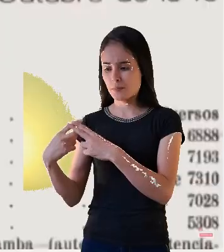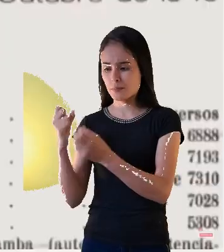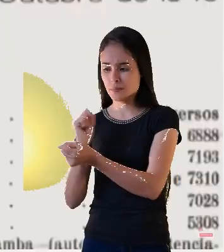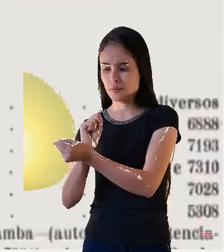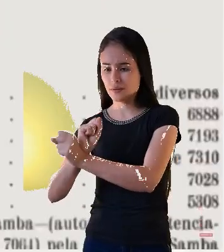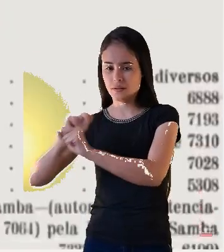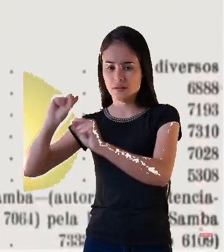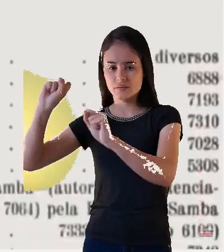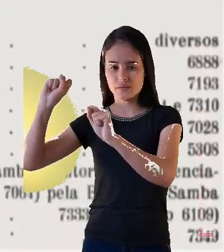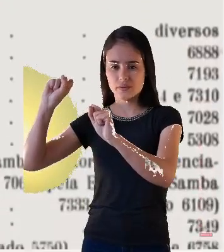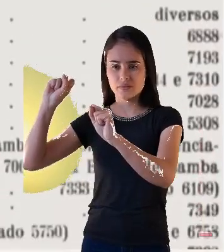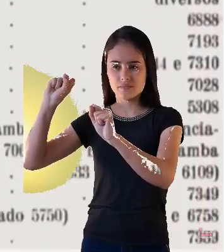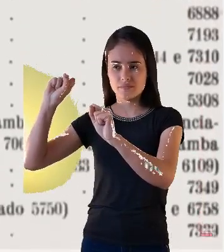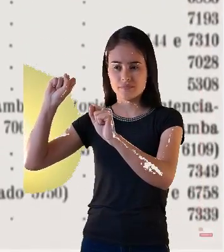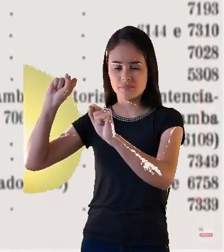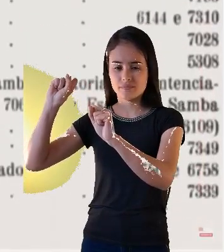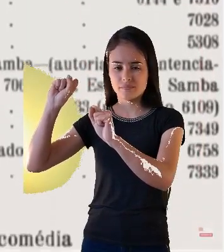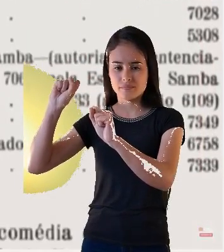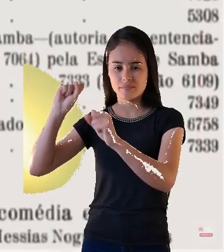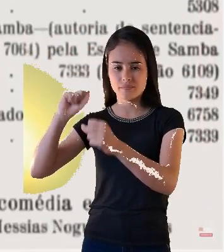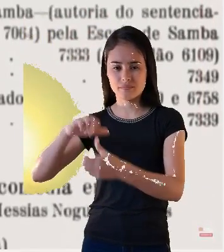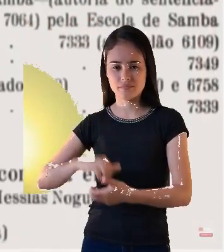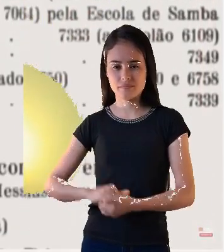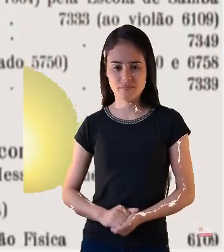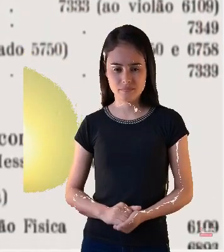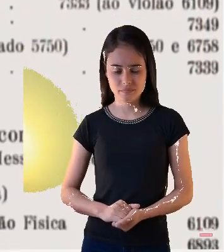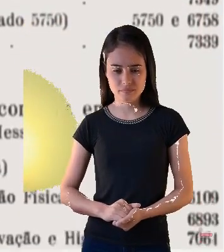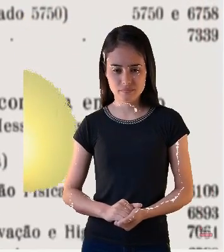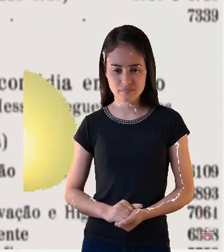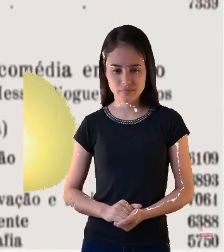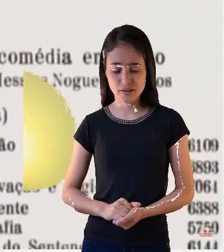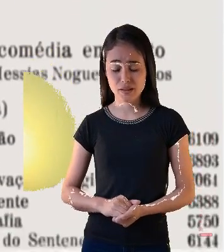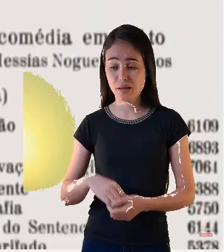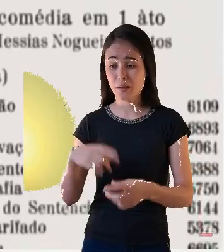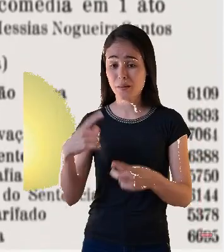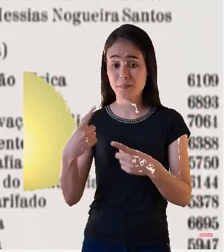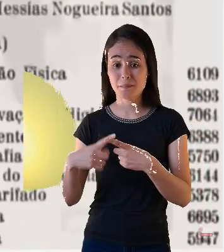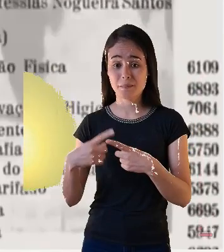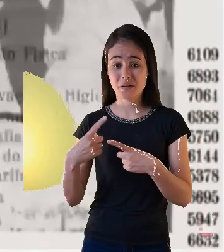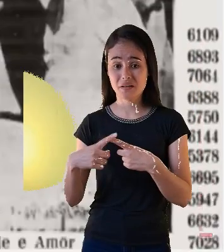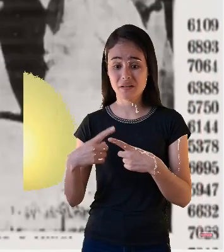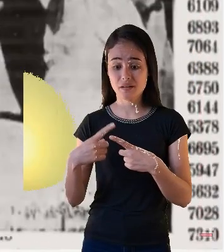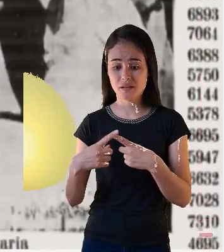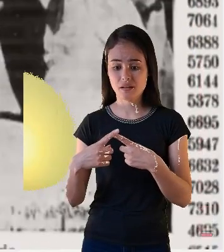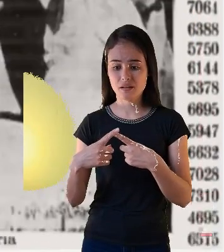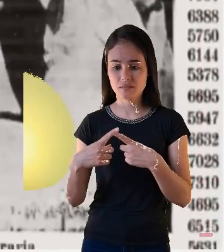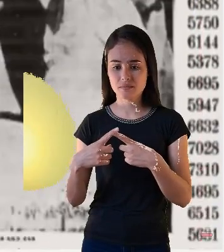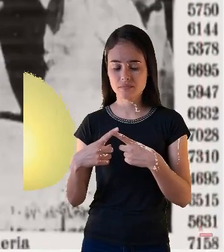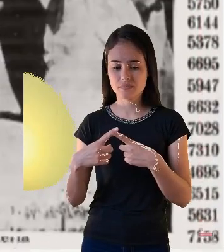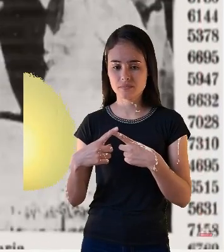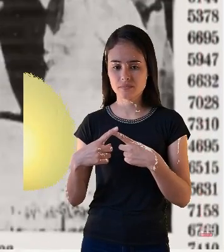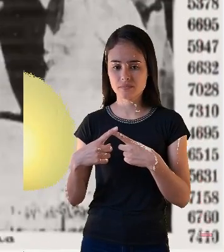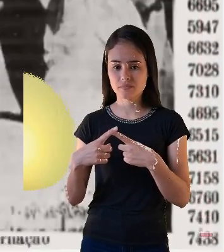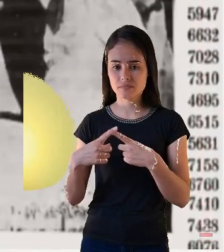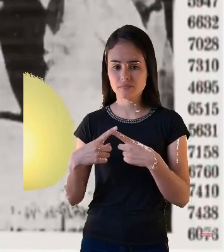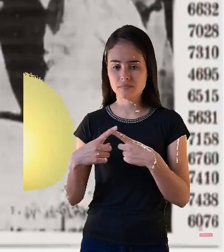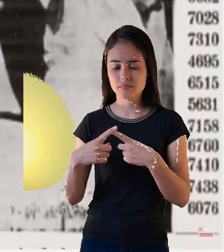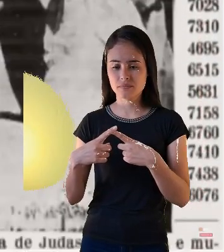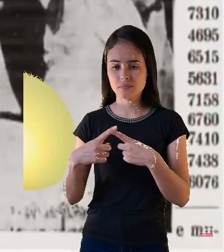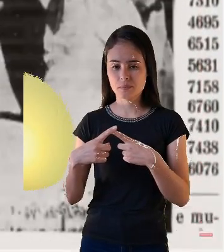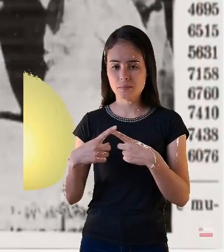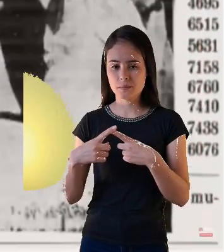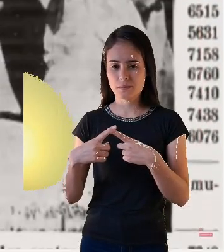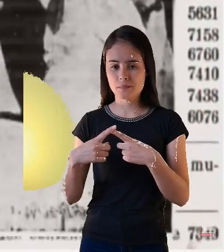Nós tivemos 3 peças. Na quarta, que ia ser a minha peça, Zeba Coco, eu fui solto, porque eu fiz